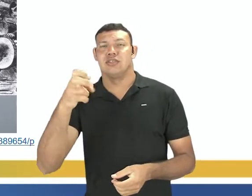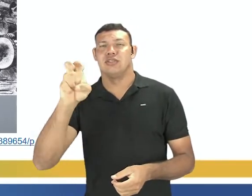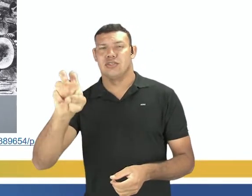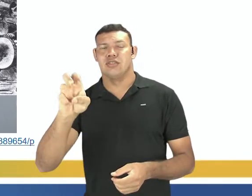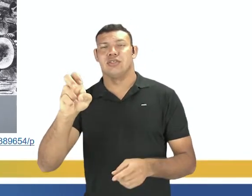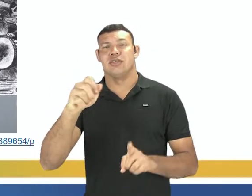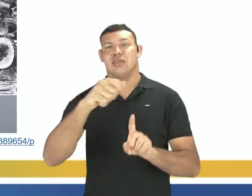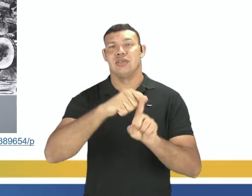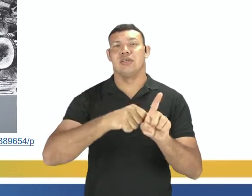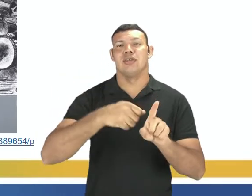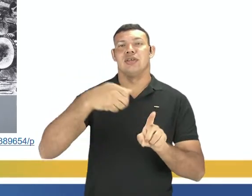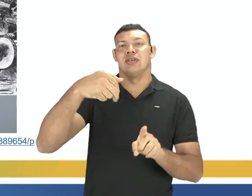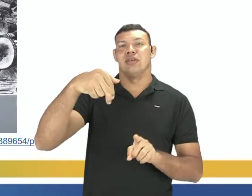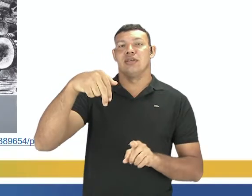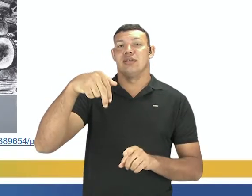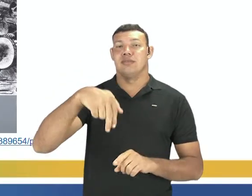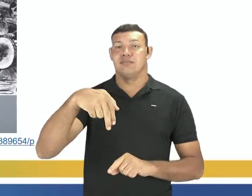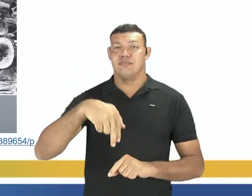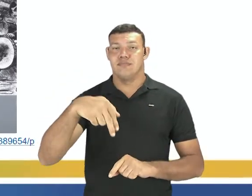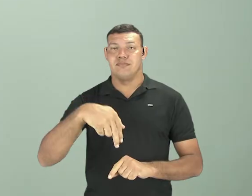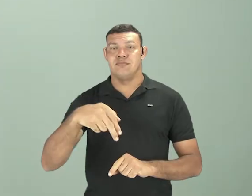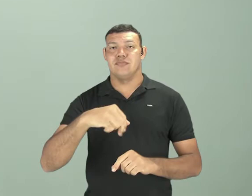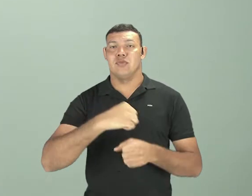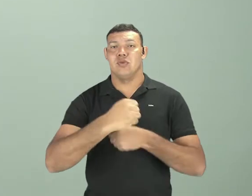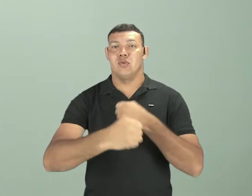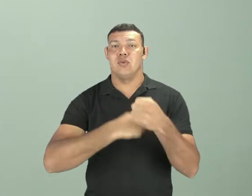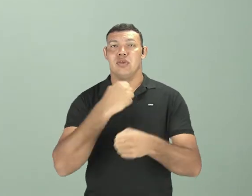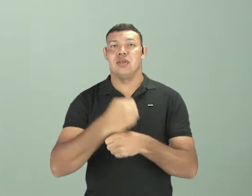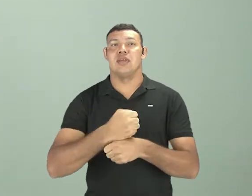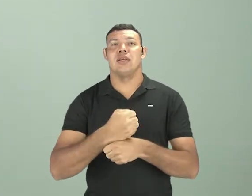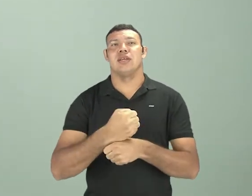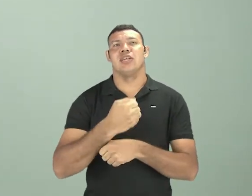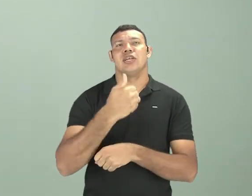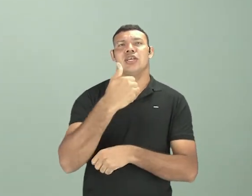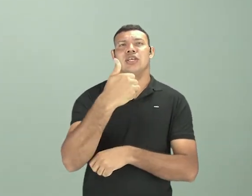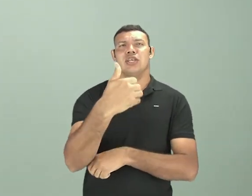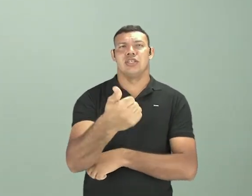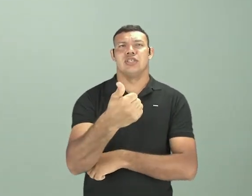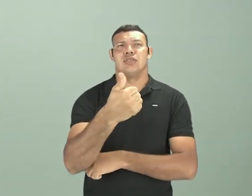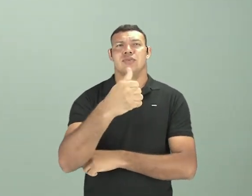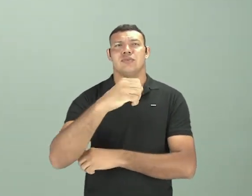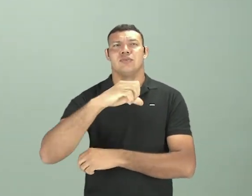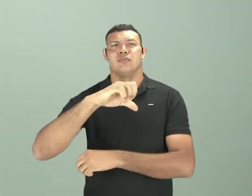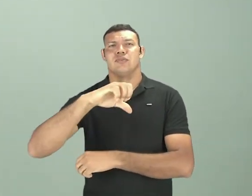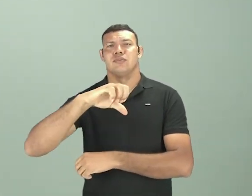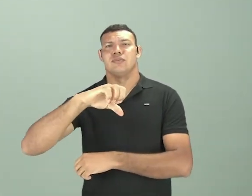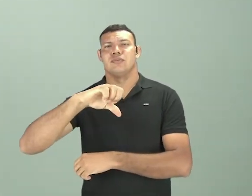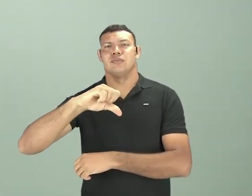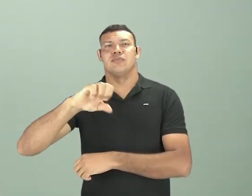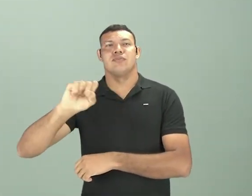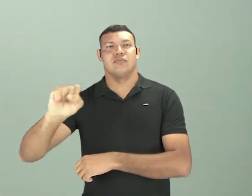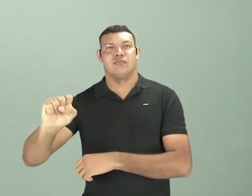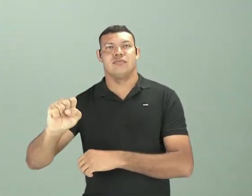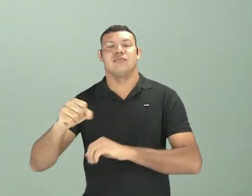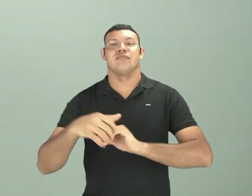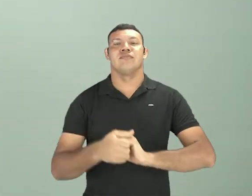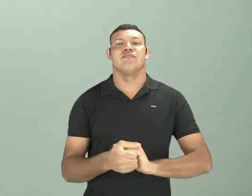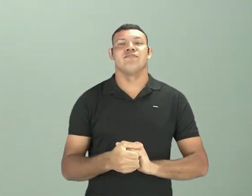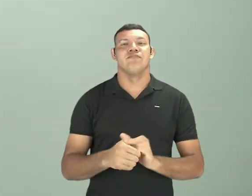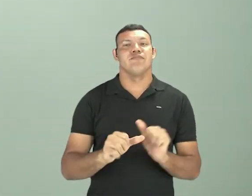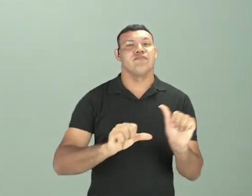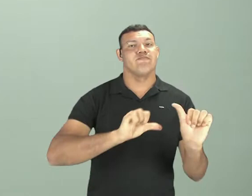1889, nós temos, então, inicialmente, o governo provisório, né? E esse governo provisório, ele vem com algumas